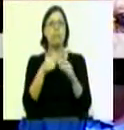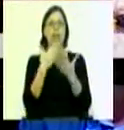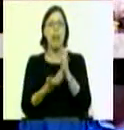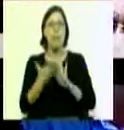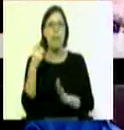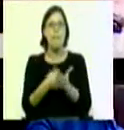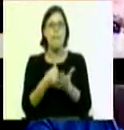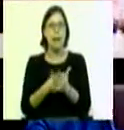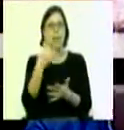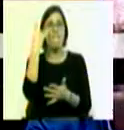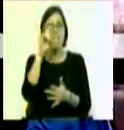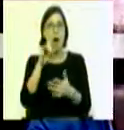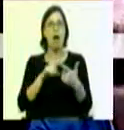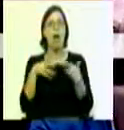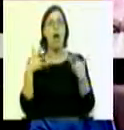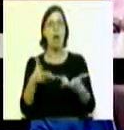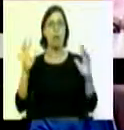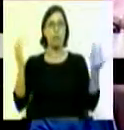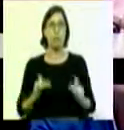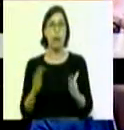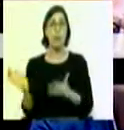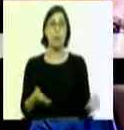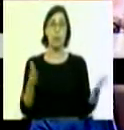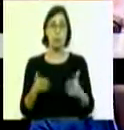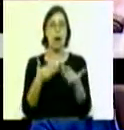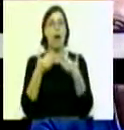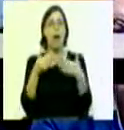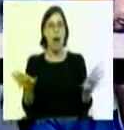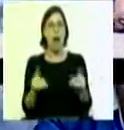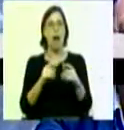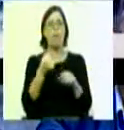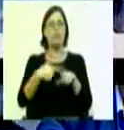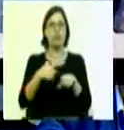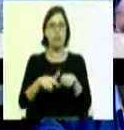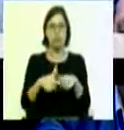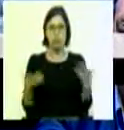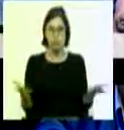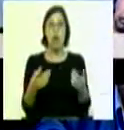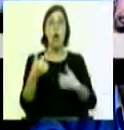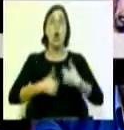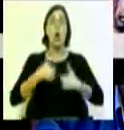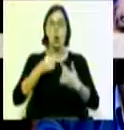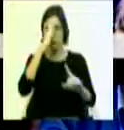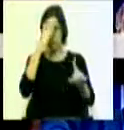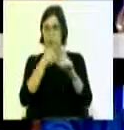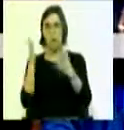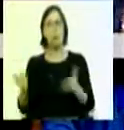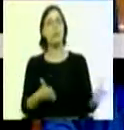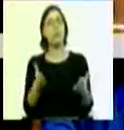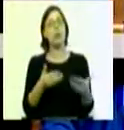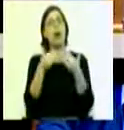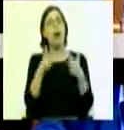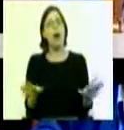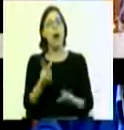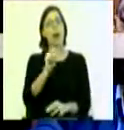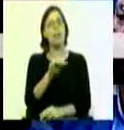do pagamento por vaca, ajudas à redução da produção, abertura de linhas de crédito, concurso dedicado aos produtores,